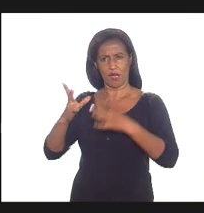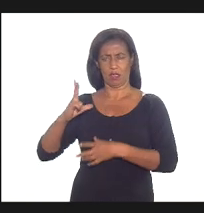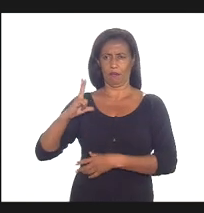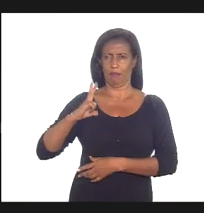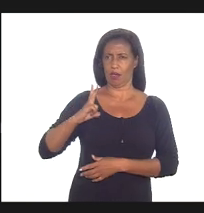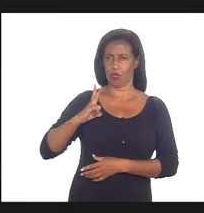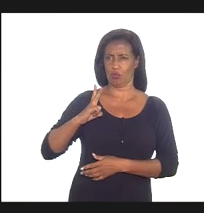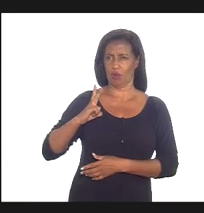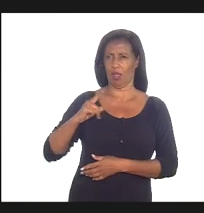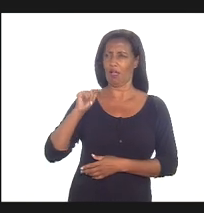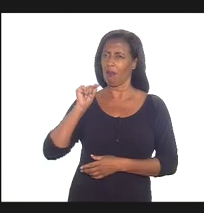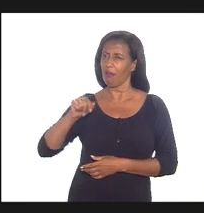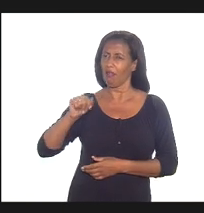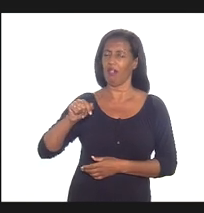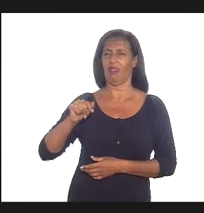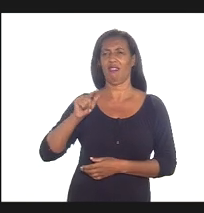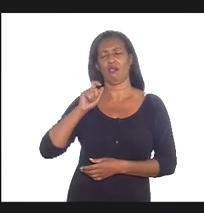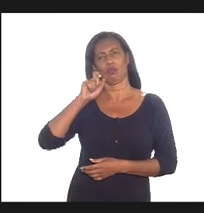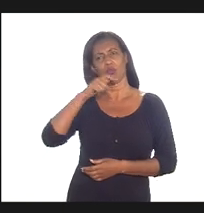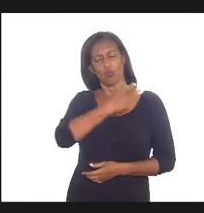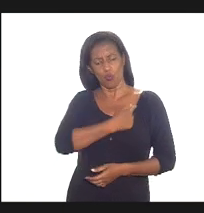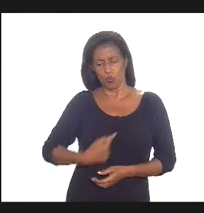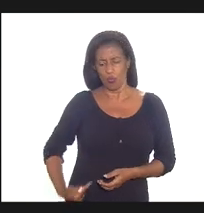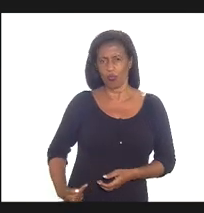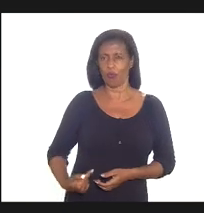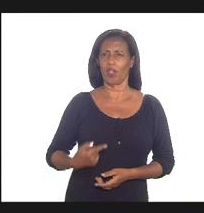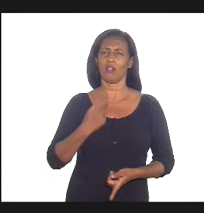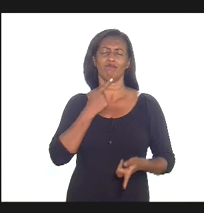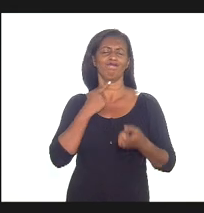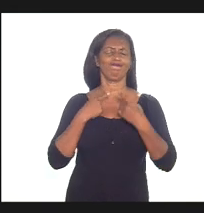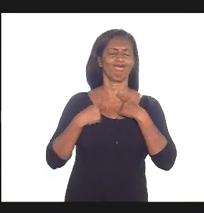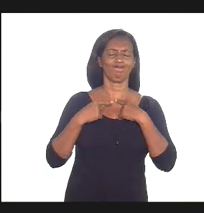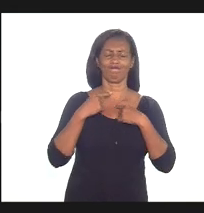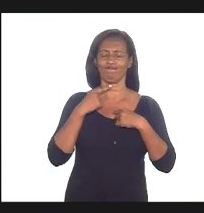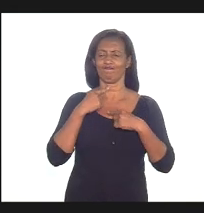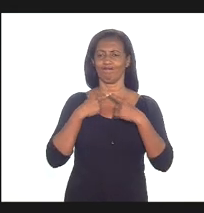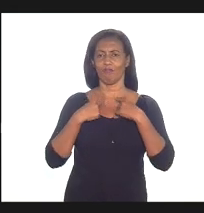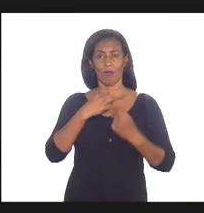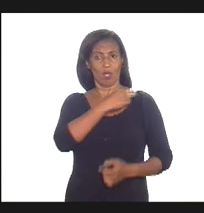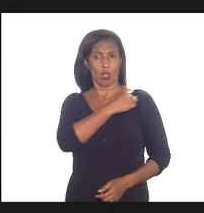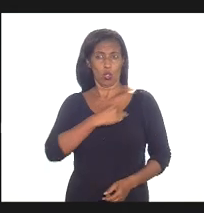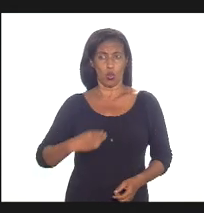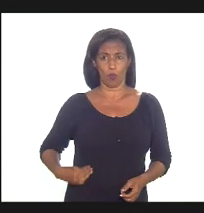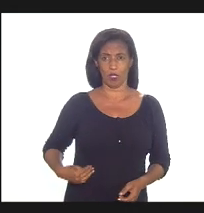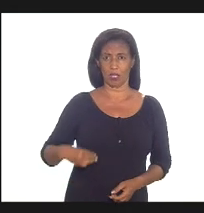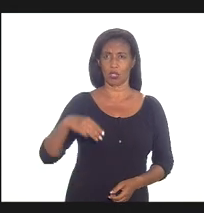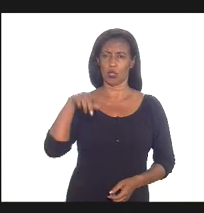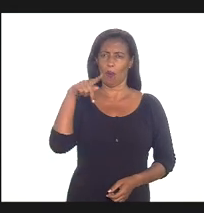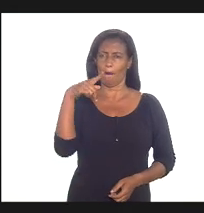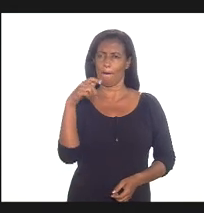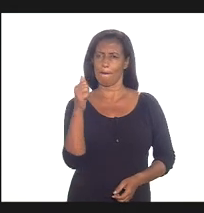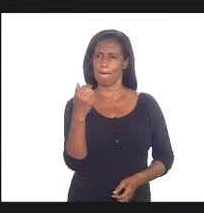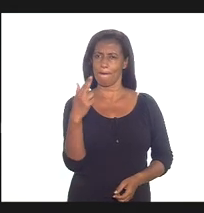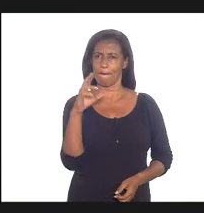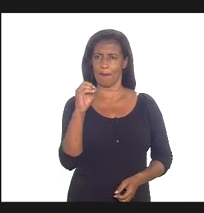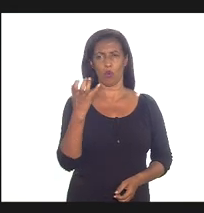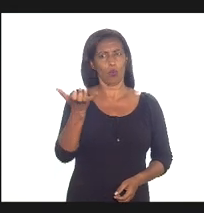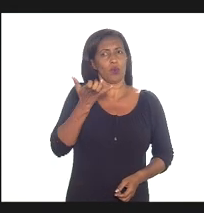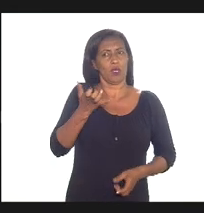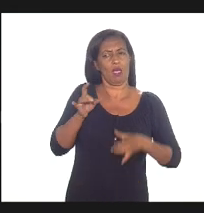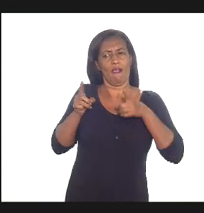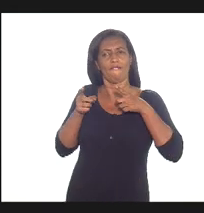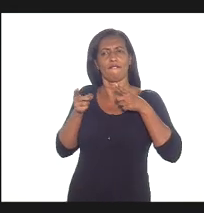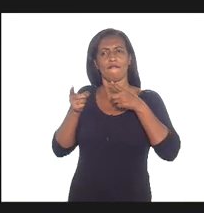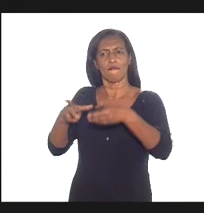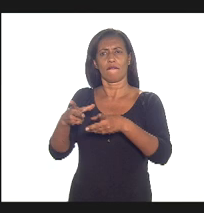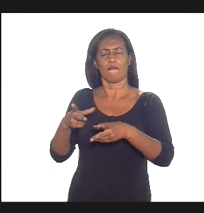fundo, é aquilo que o governo federal deseja, que o ministro Paulo Guedes deseja, que é a questão da privatização da SEDAI. Isso nós não